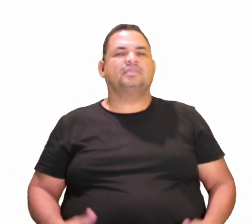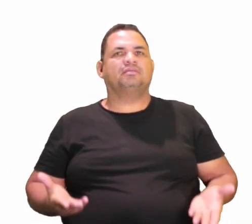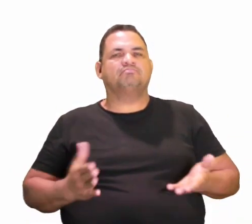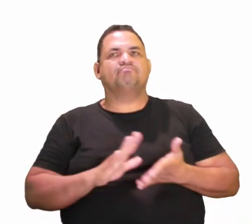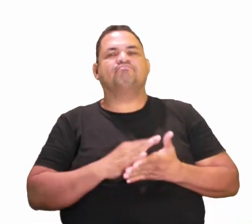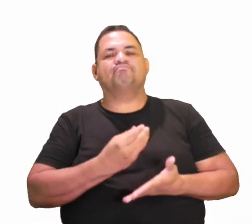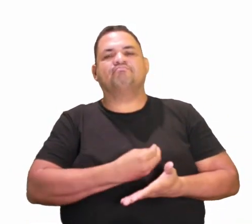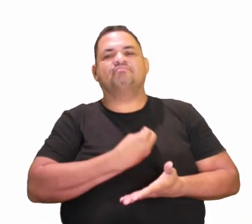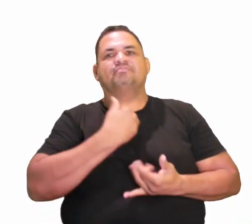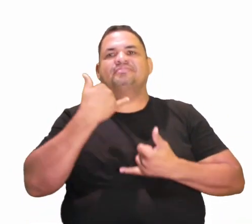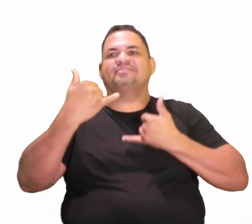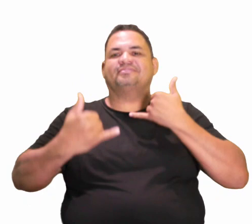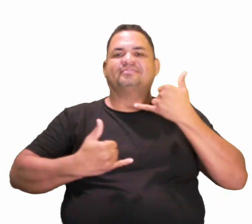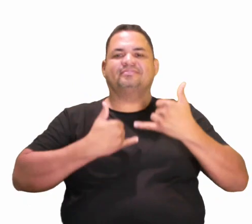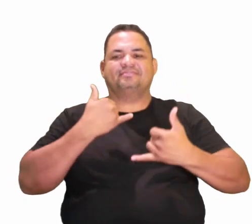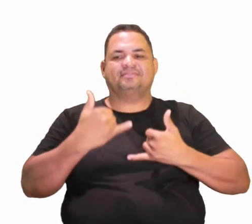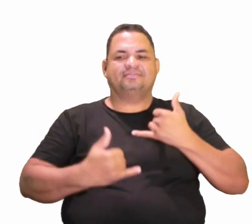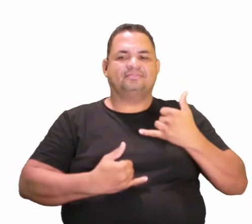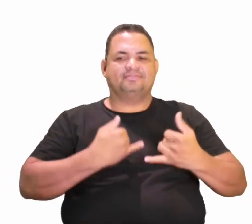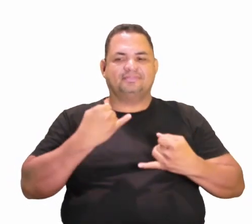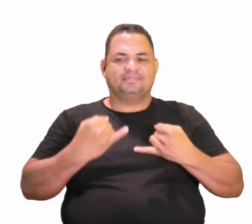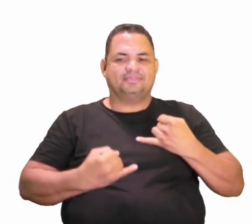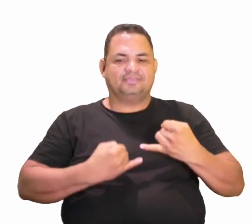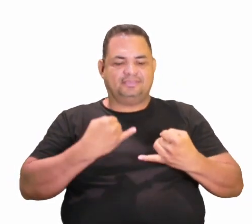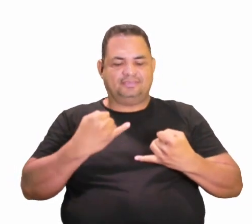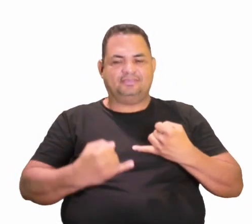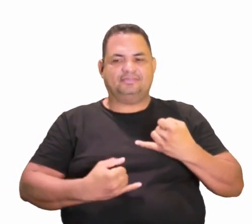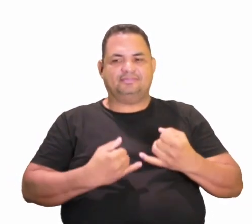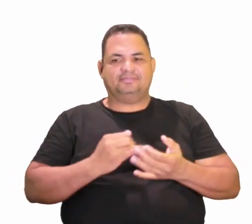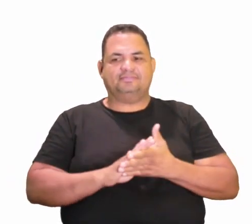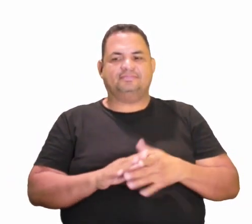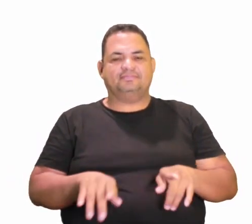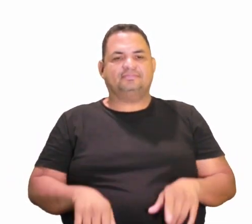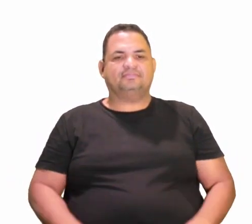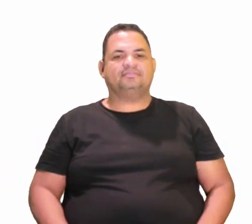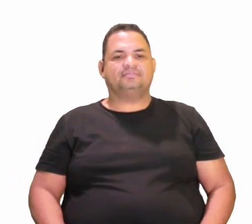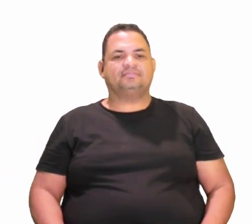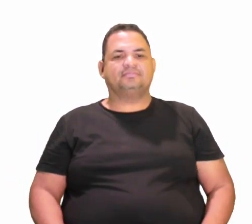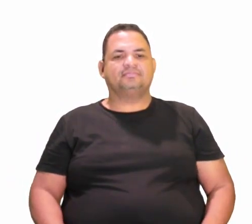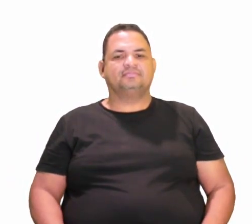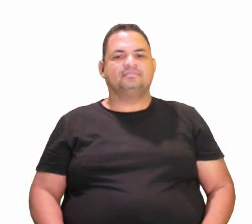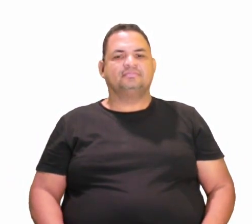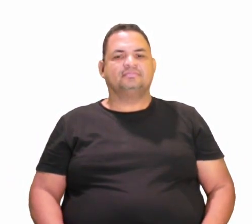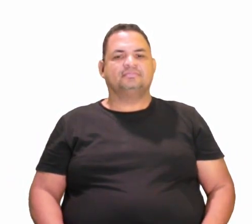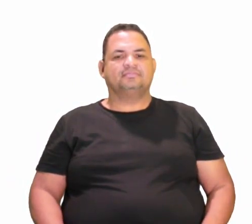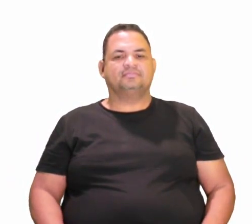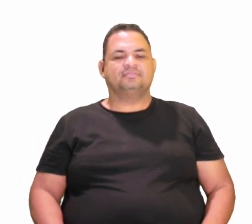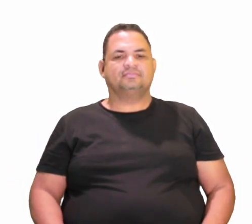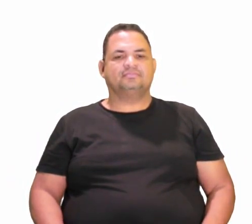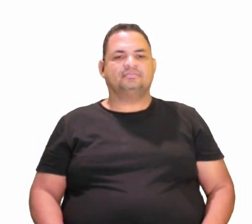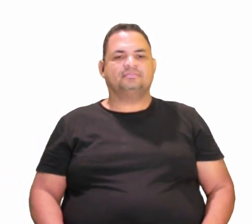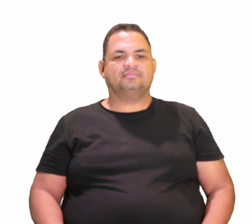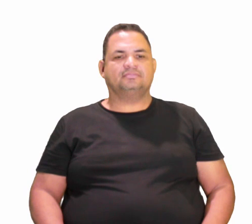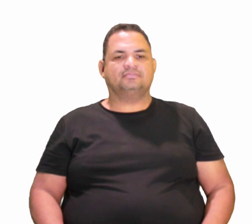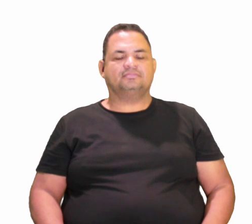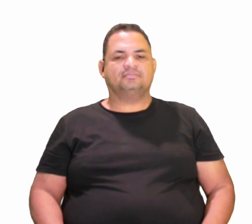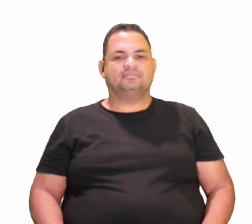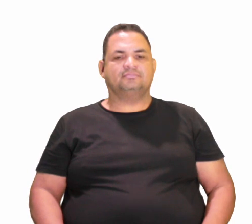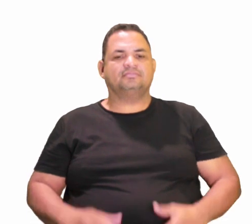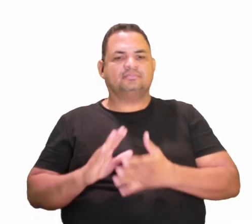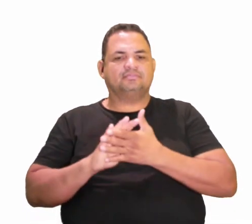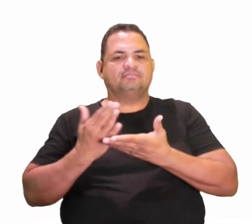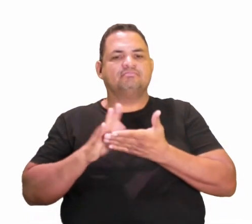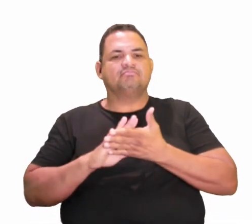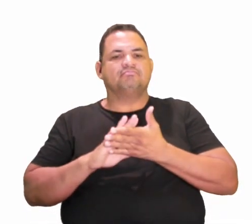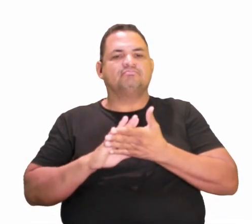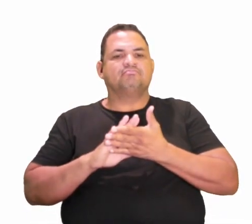momento aí para se divertir. It reinforces special family traditions. Ela